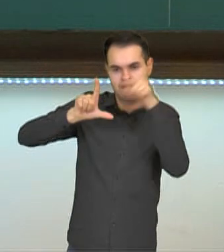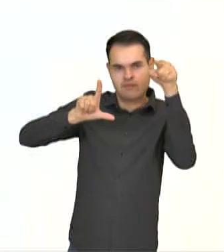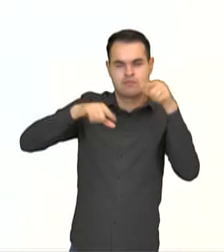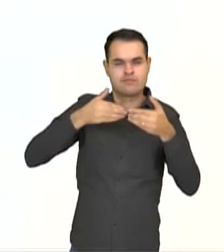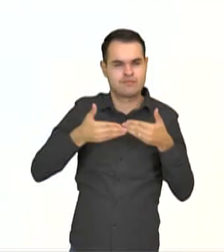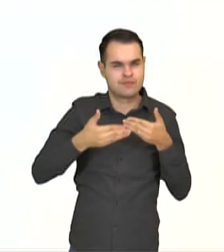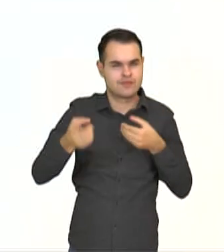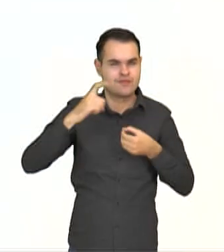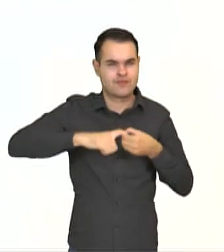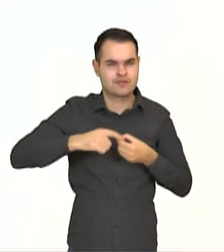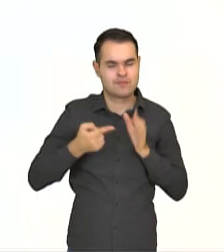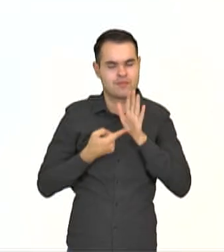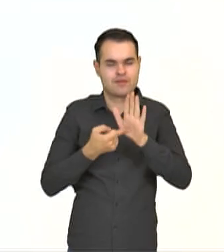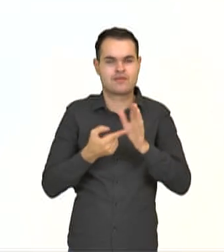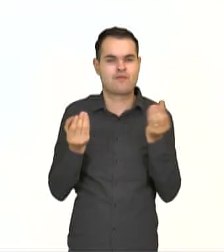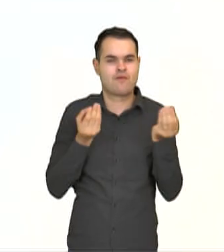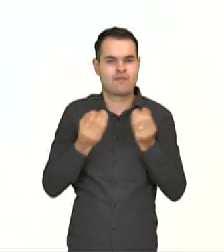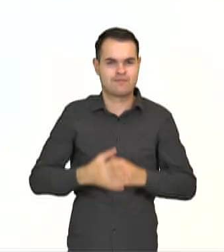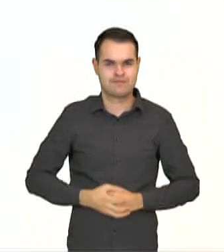ficou.